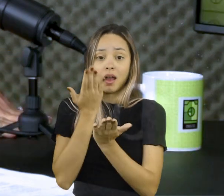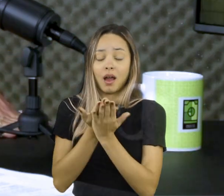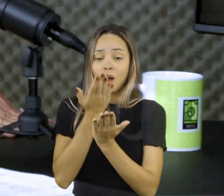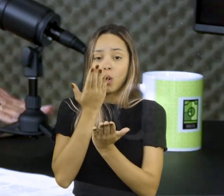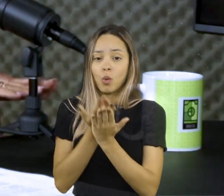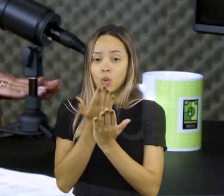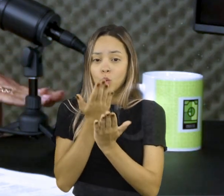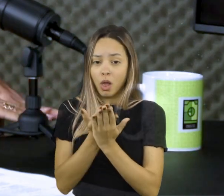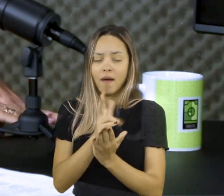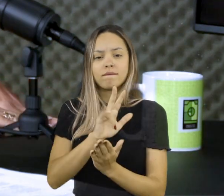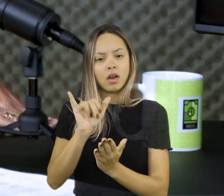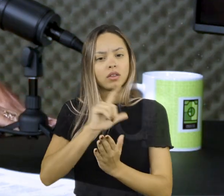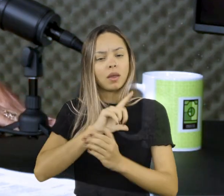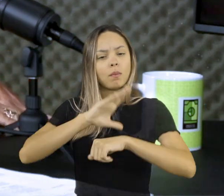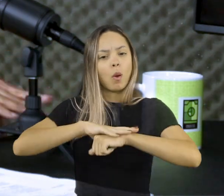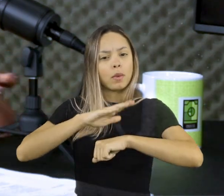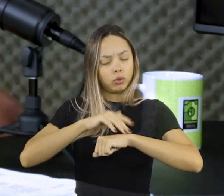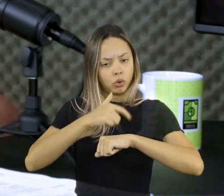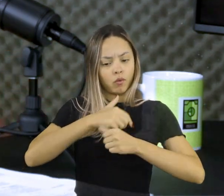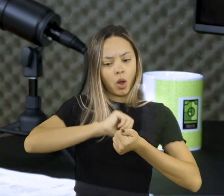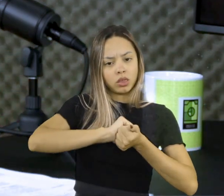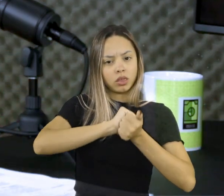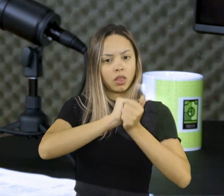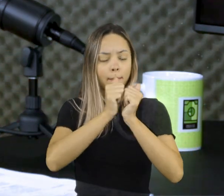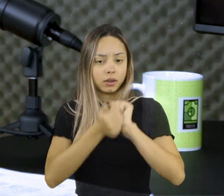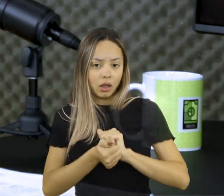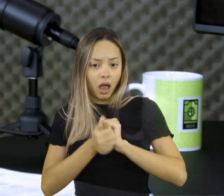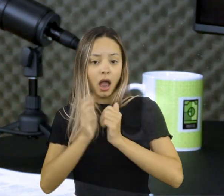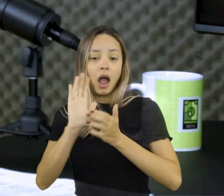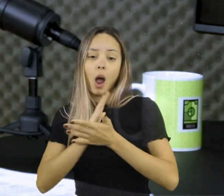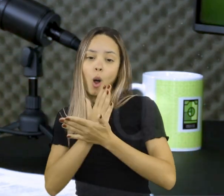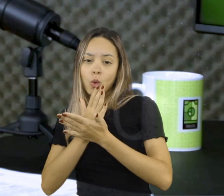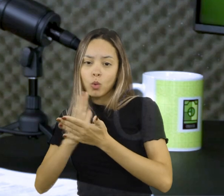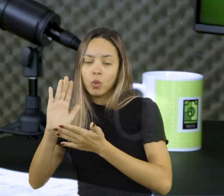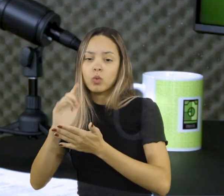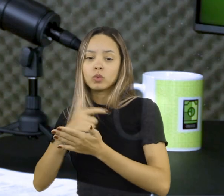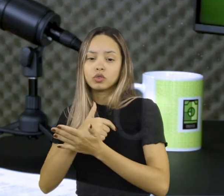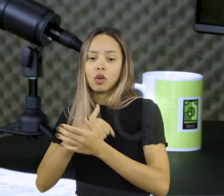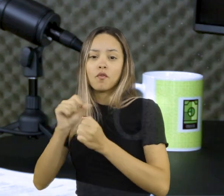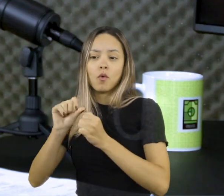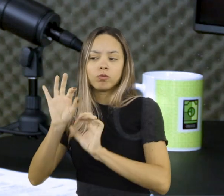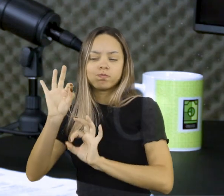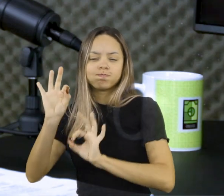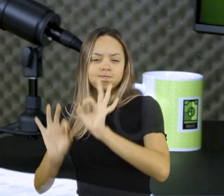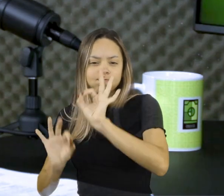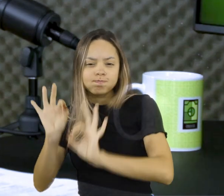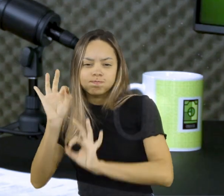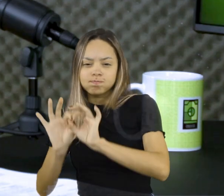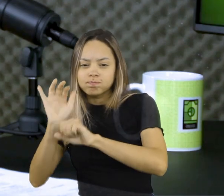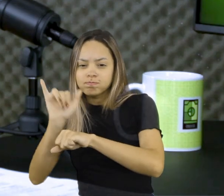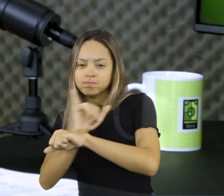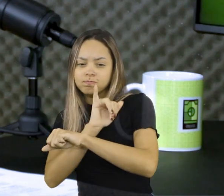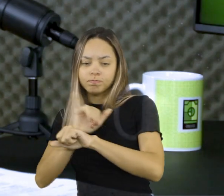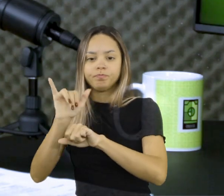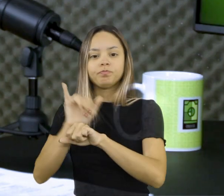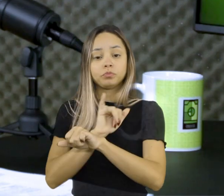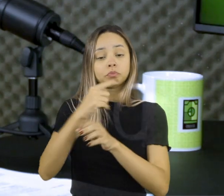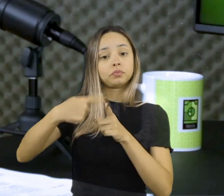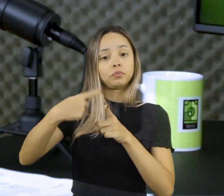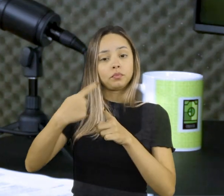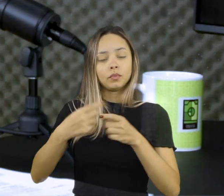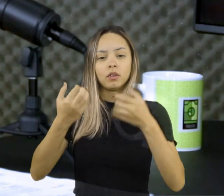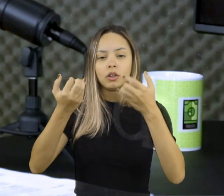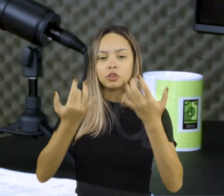ter momentos que eu vou adaptar, vai ter momentos que eu vou adequar. Se você vai falar de aprendizagem